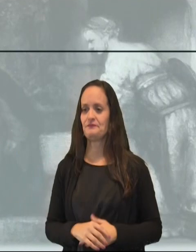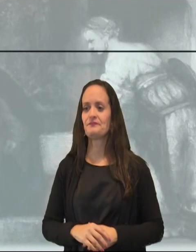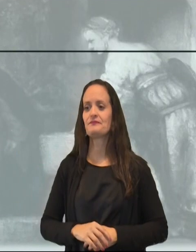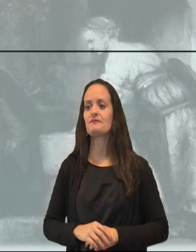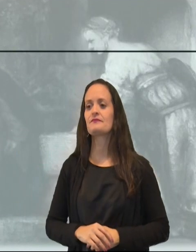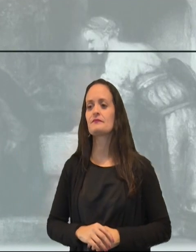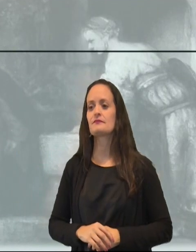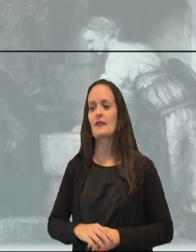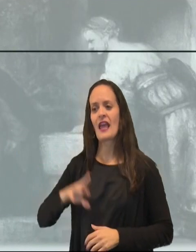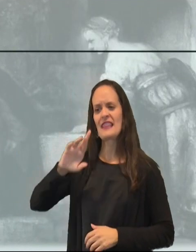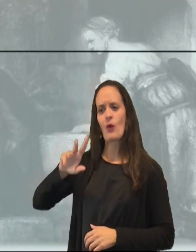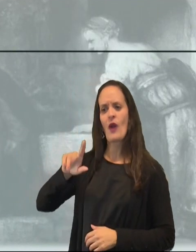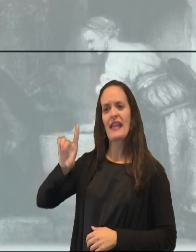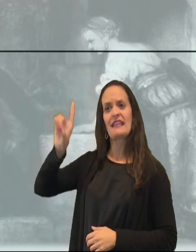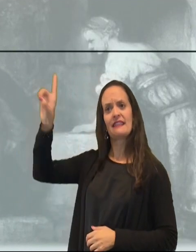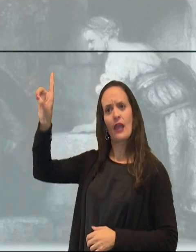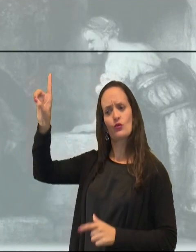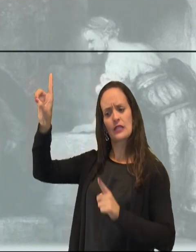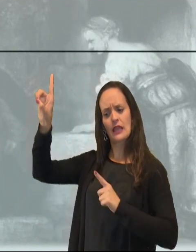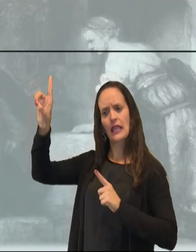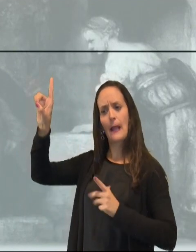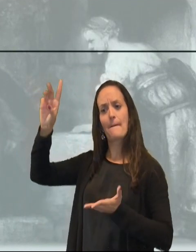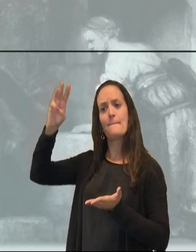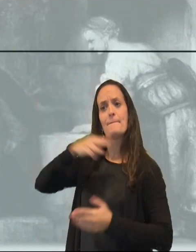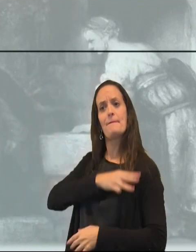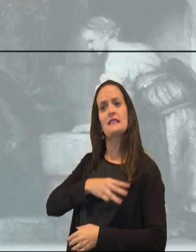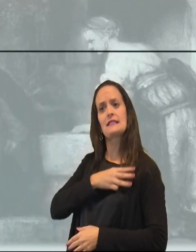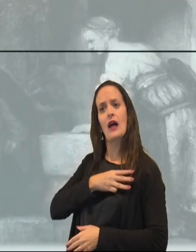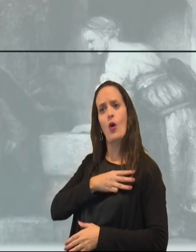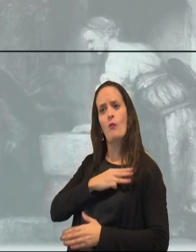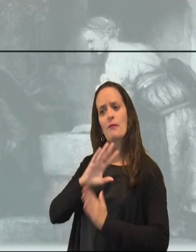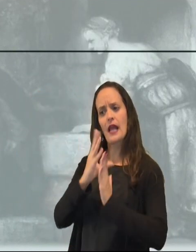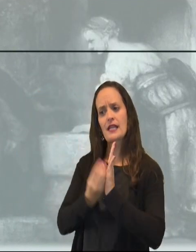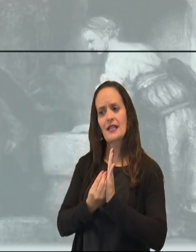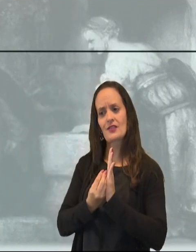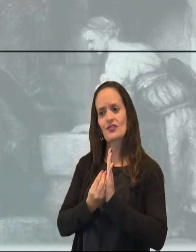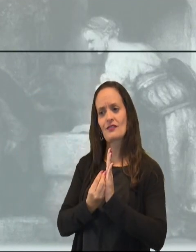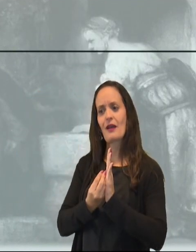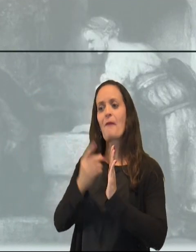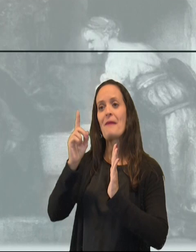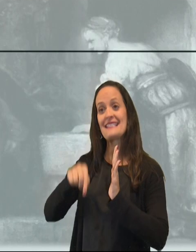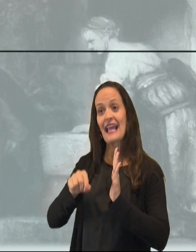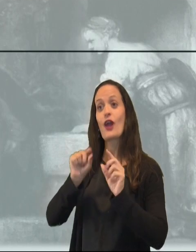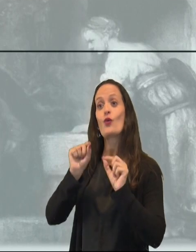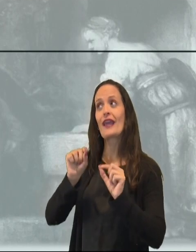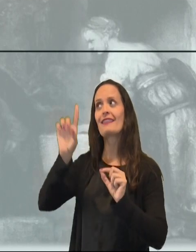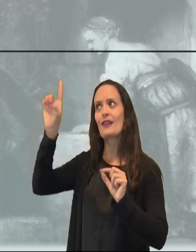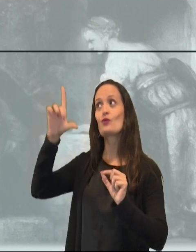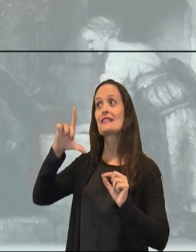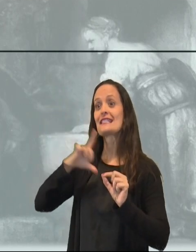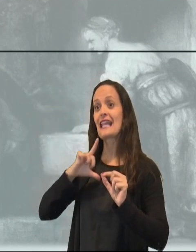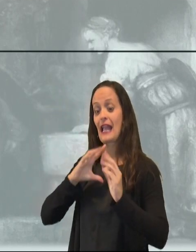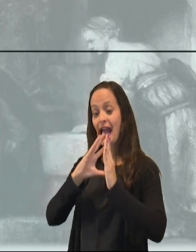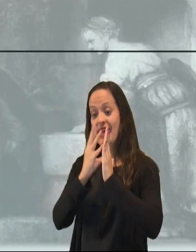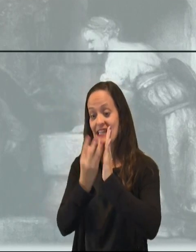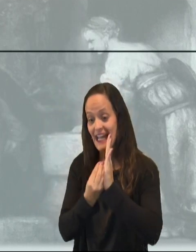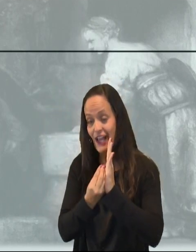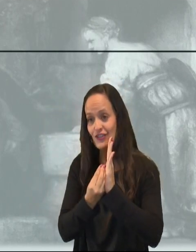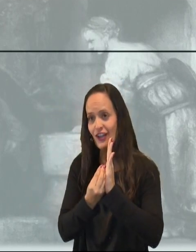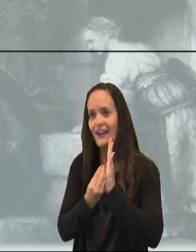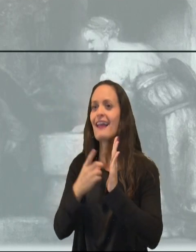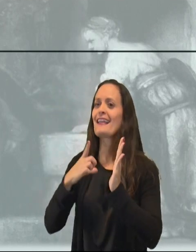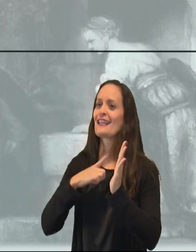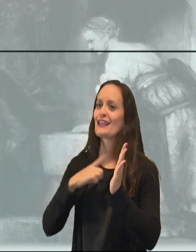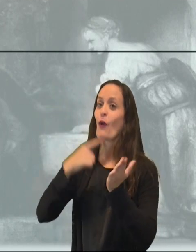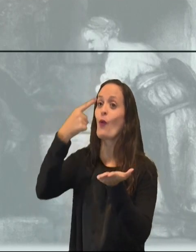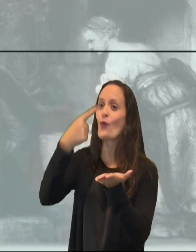diz: não é que Deus tem uma missão para a sua igreja, e sim que Ele tem uma igreja para a sua missão, porque esta